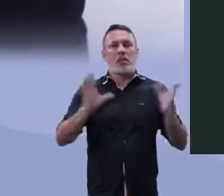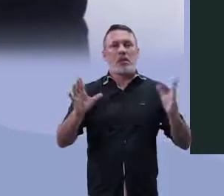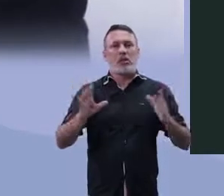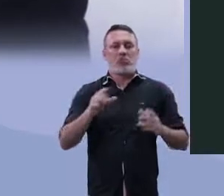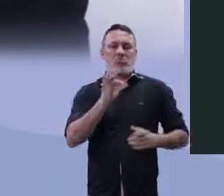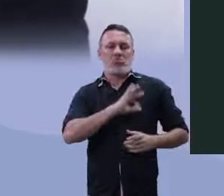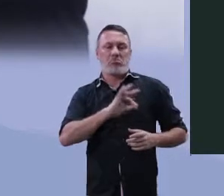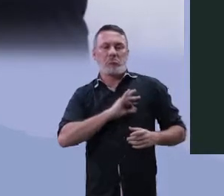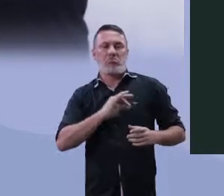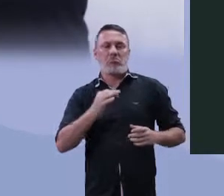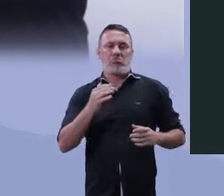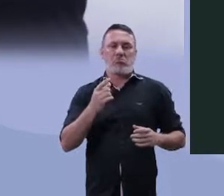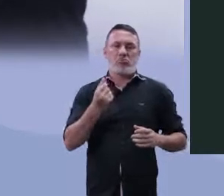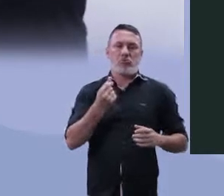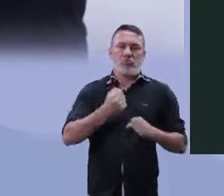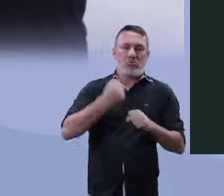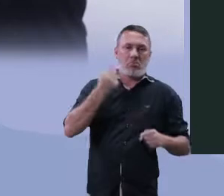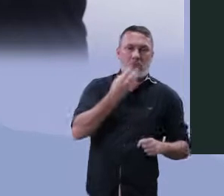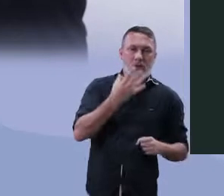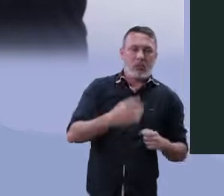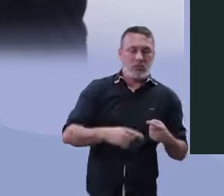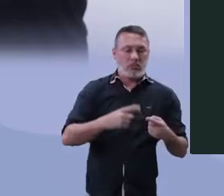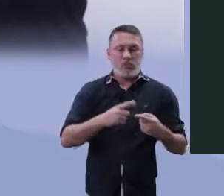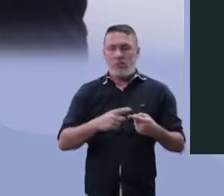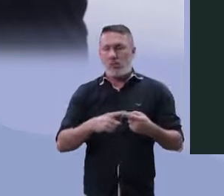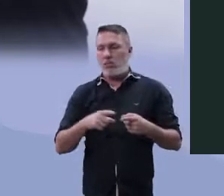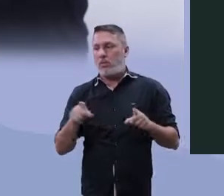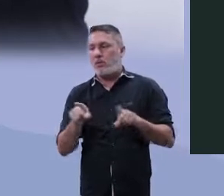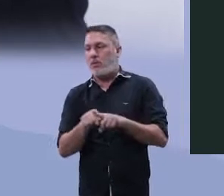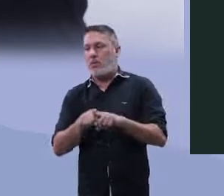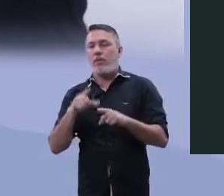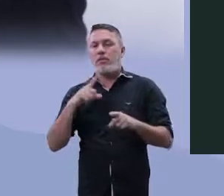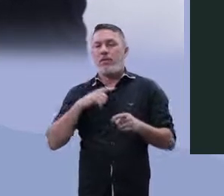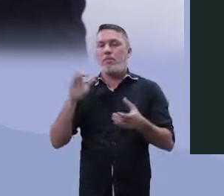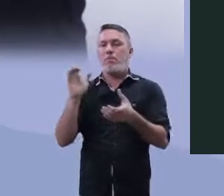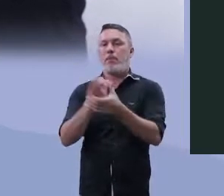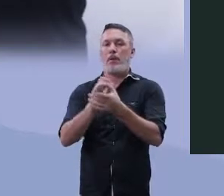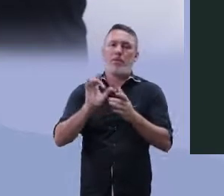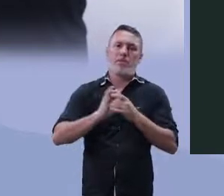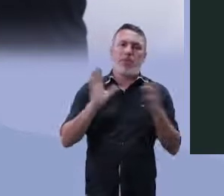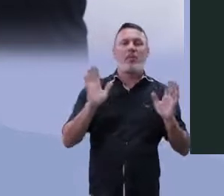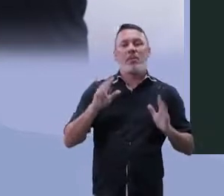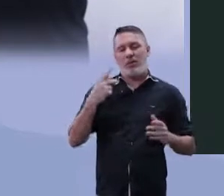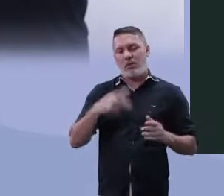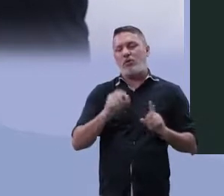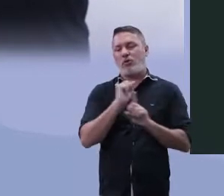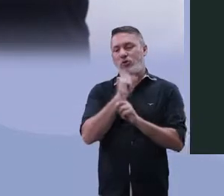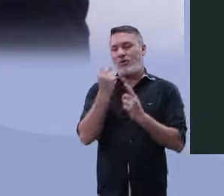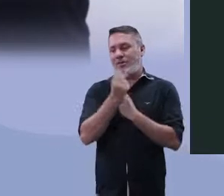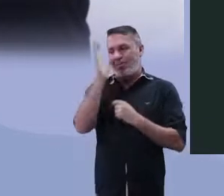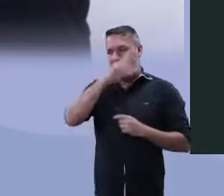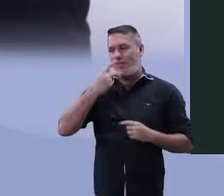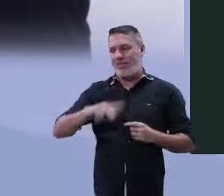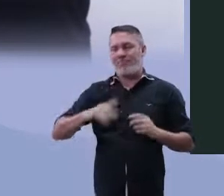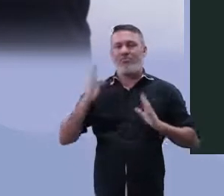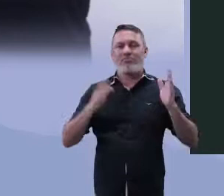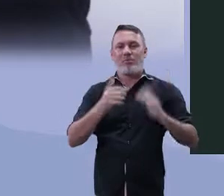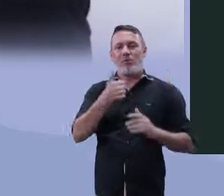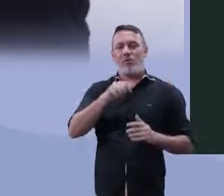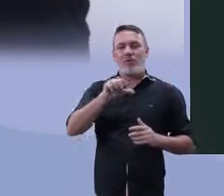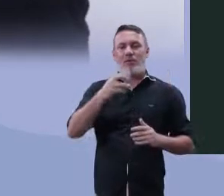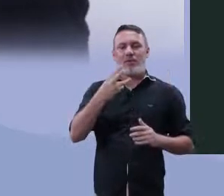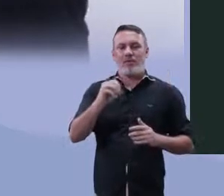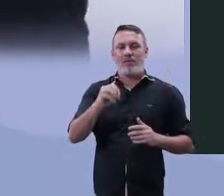independentes economicamente, né, ou tivessem página, autorização do marido. Mas é a sociedade brasileira da década de 30, né, que muita gente